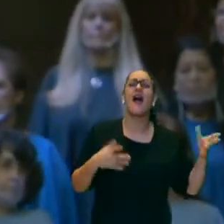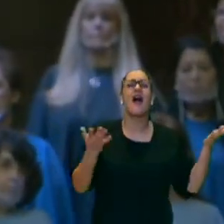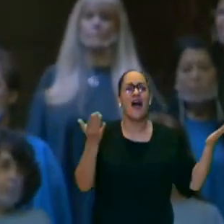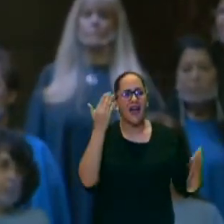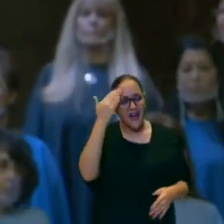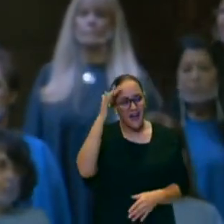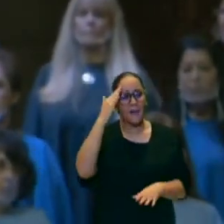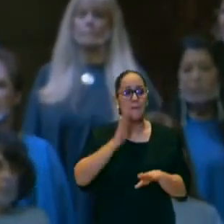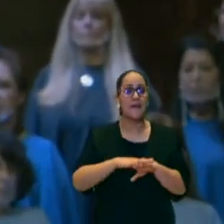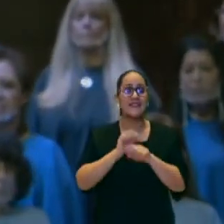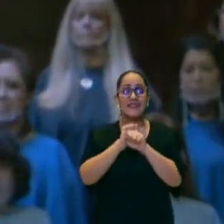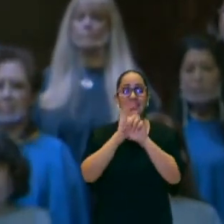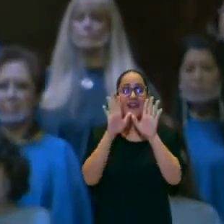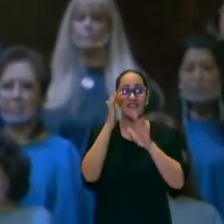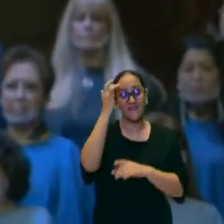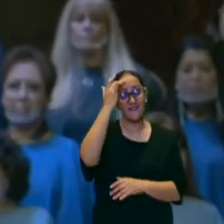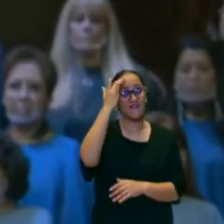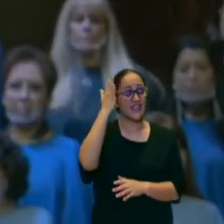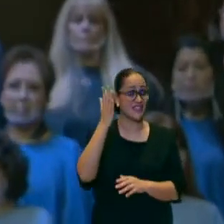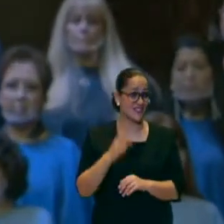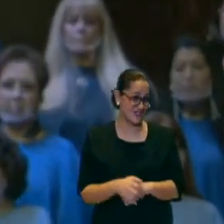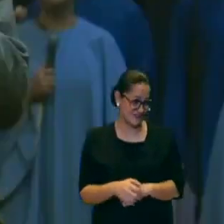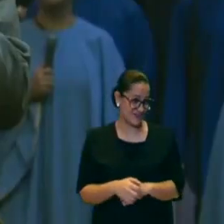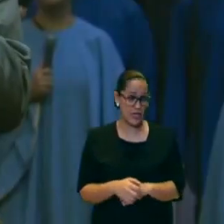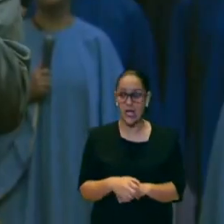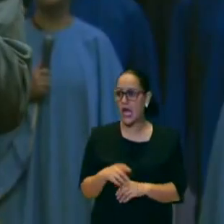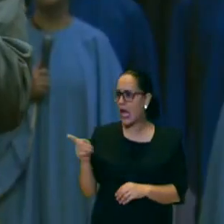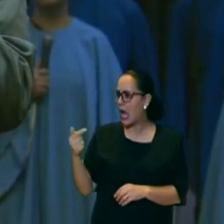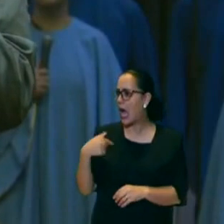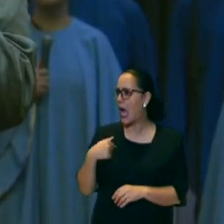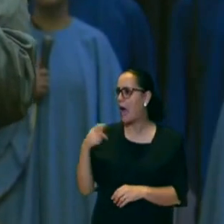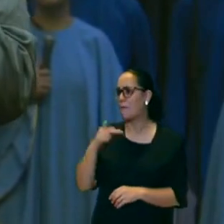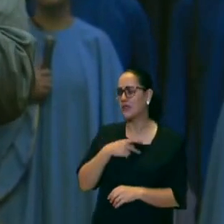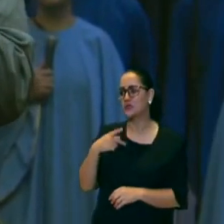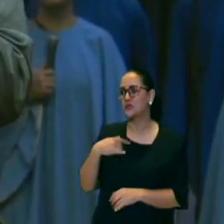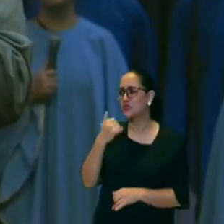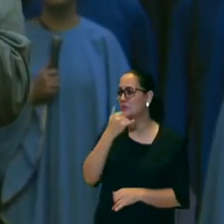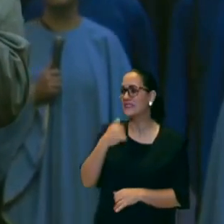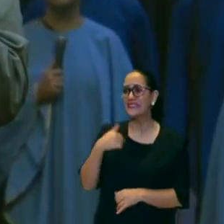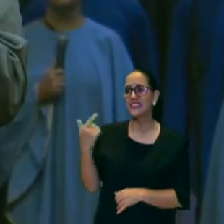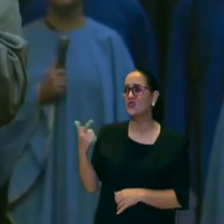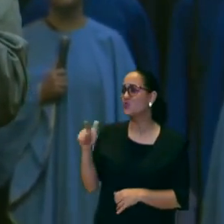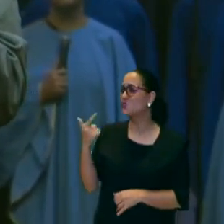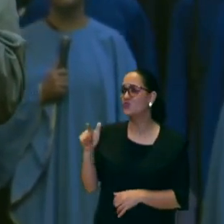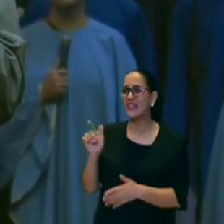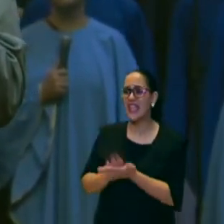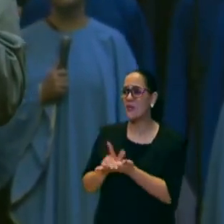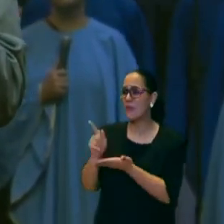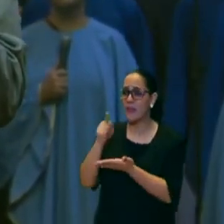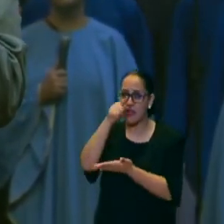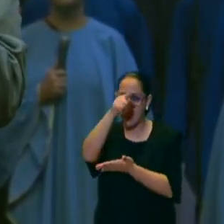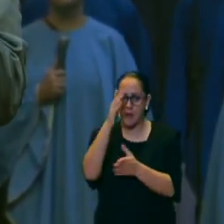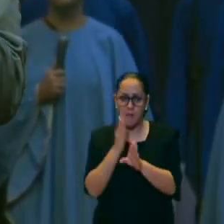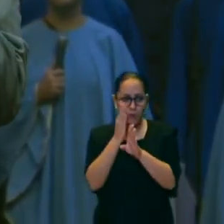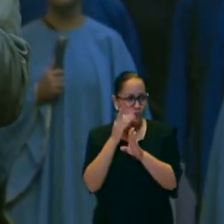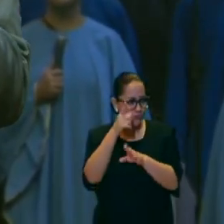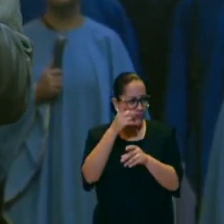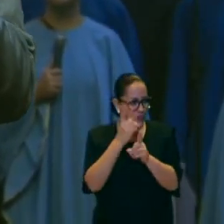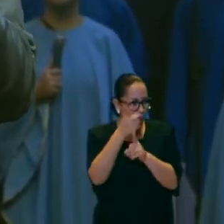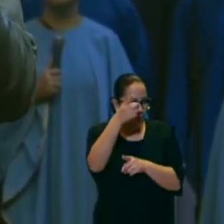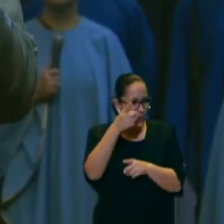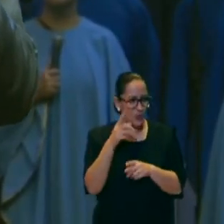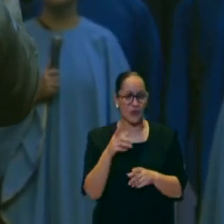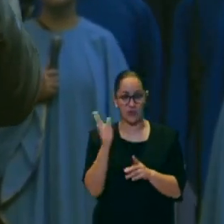fica mais fácil entender, tá? Se você não tem uma Bíblia, você passa lá no ponto de encontro, do lado da livraria, e diz